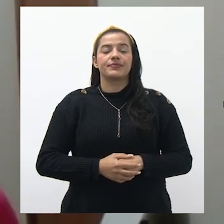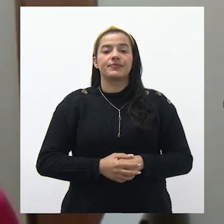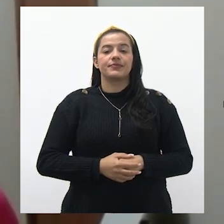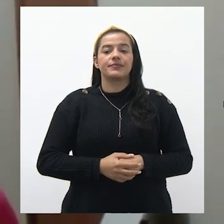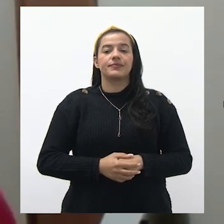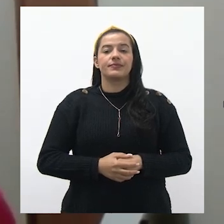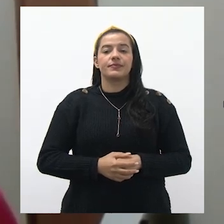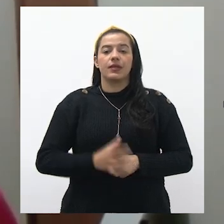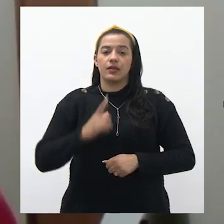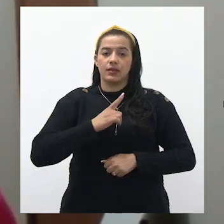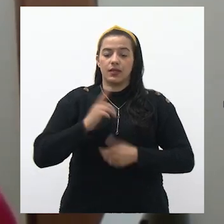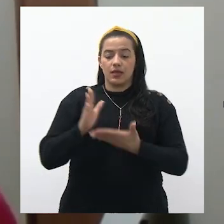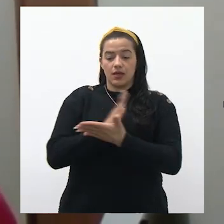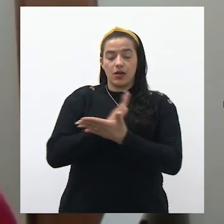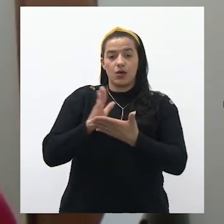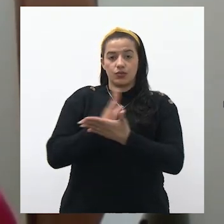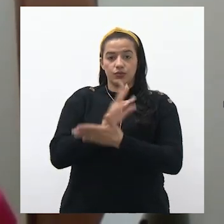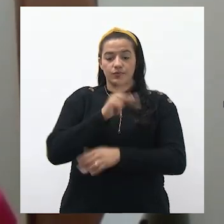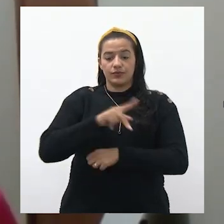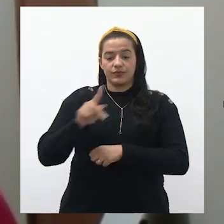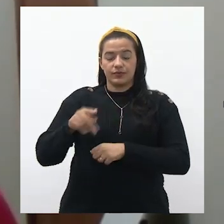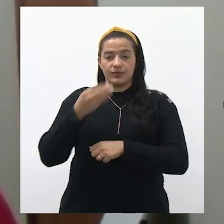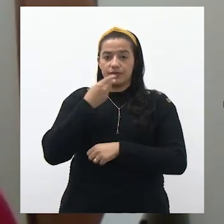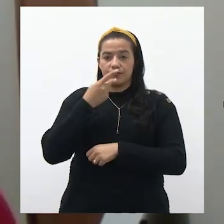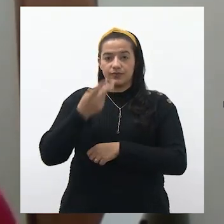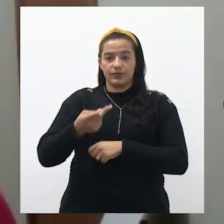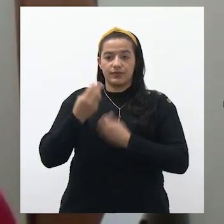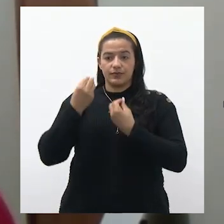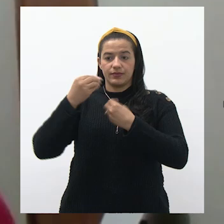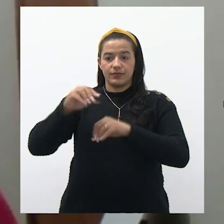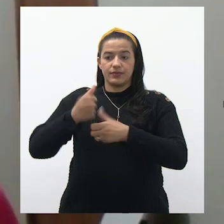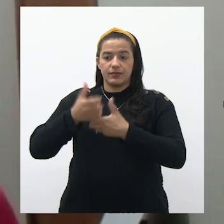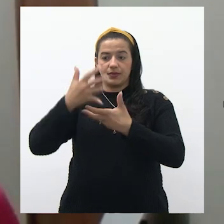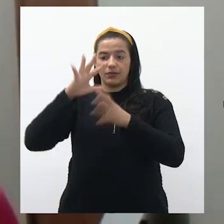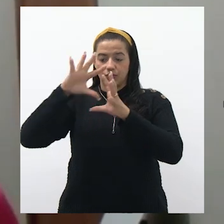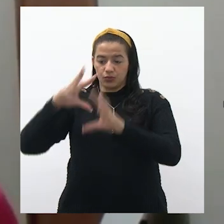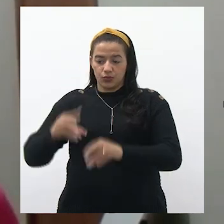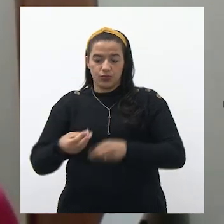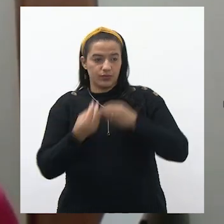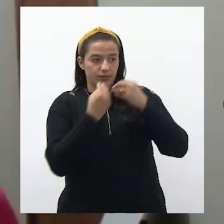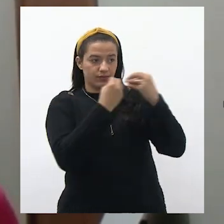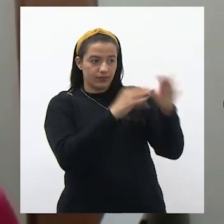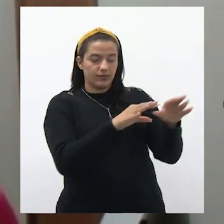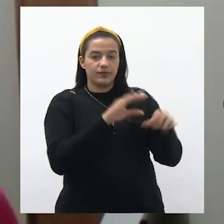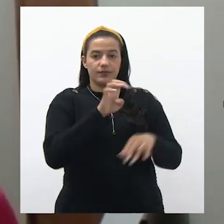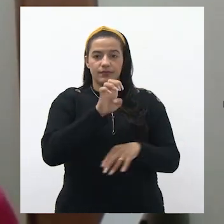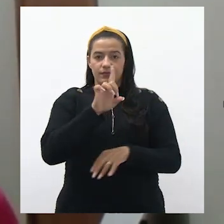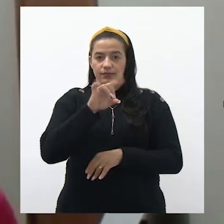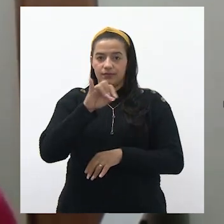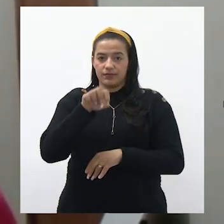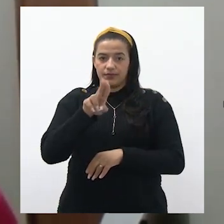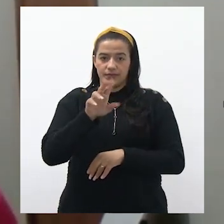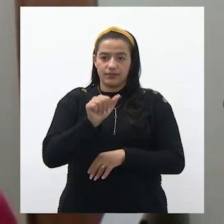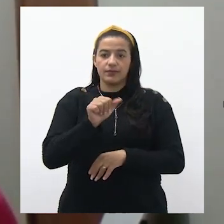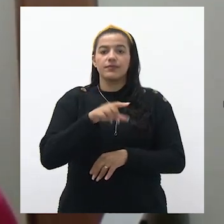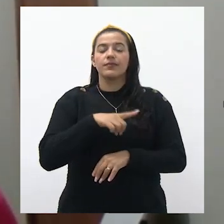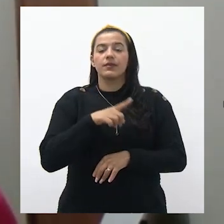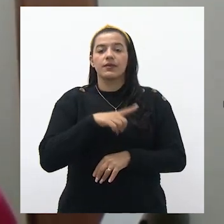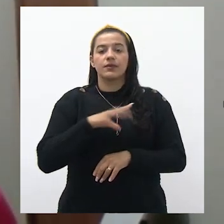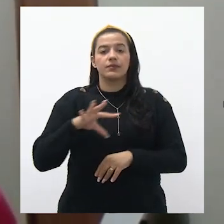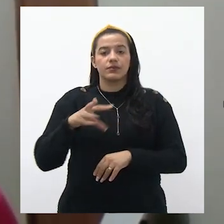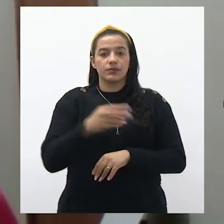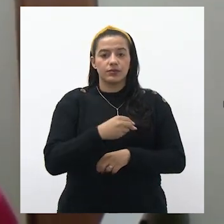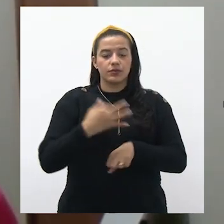Tem algumas contribuições aqui, depois eu vou mandar tudo para a Edna. O professor André comenta autonomia com